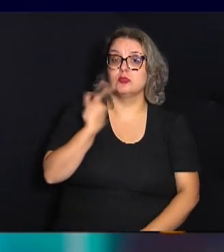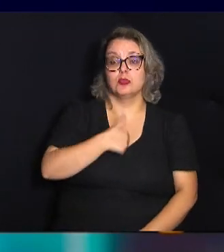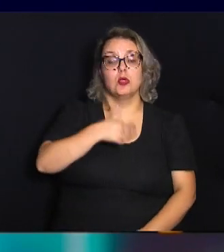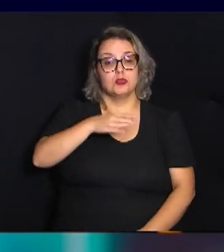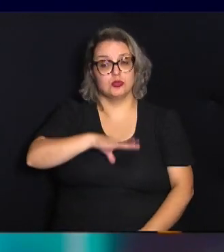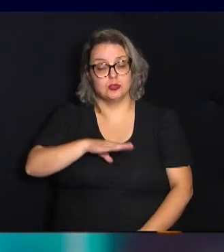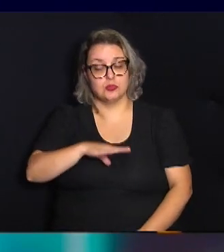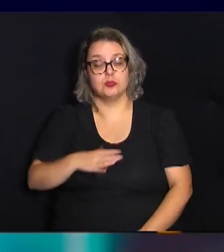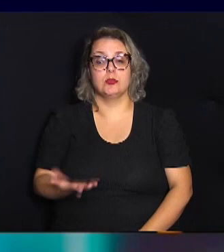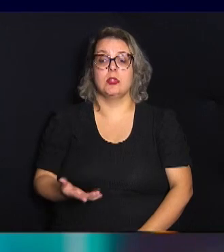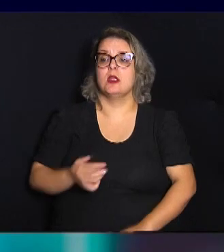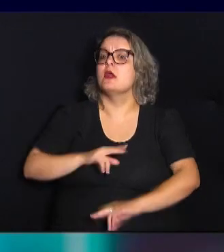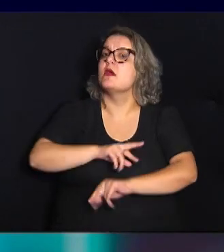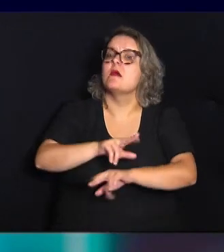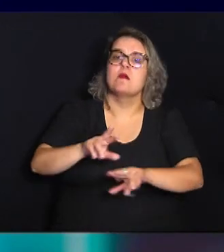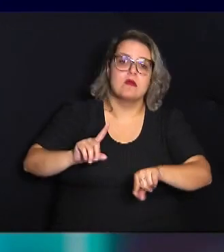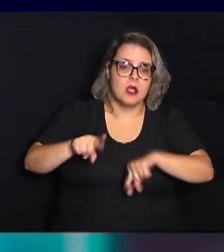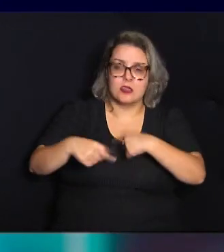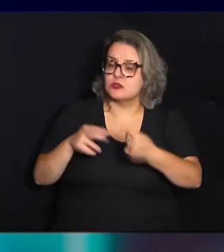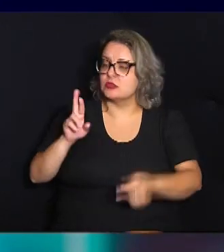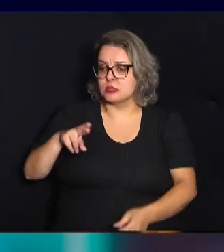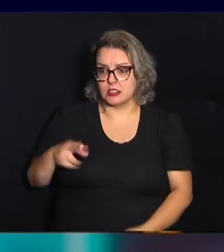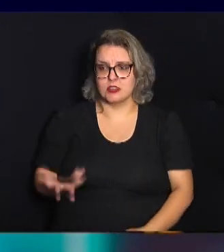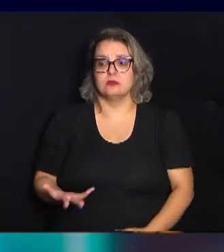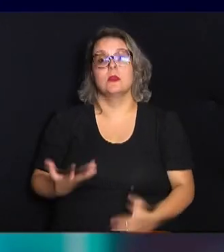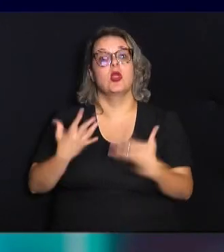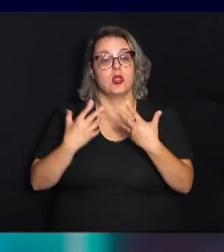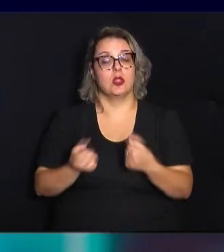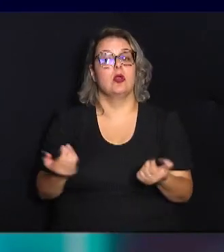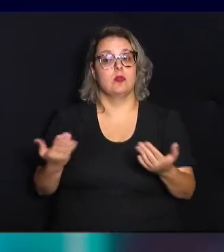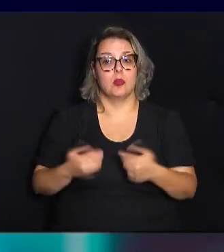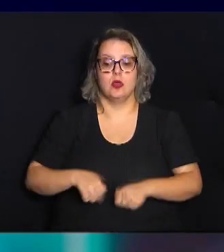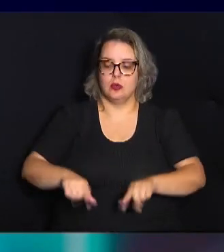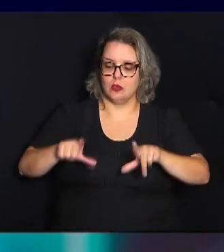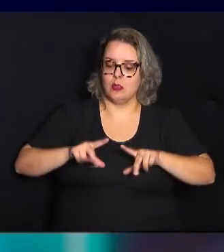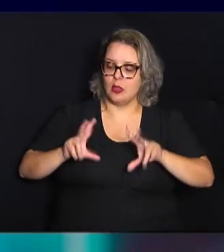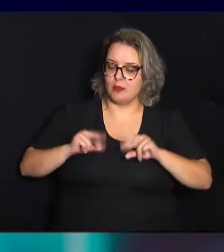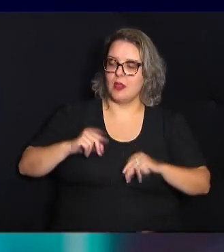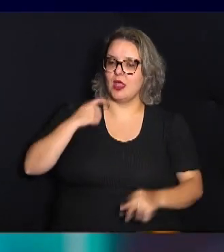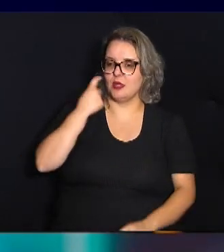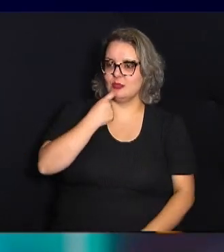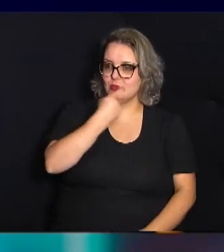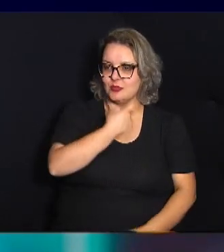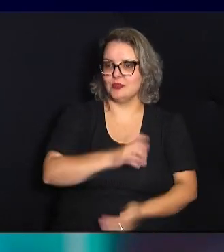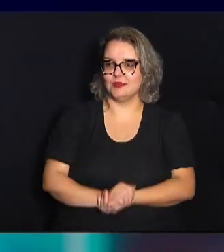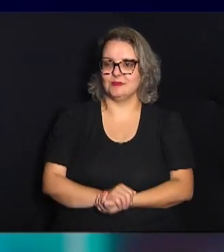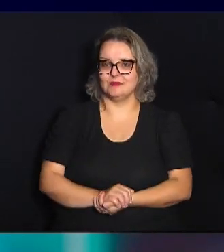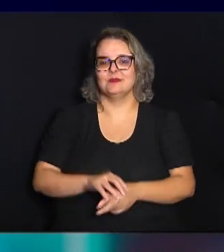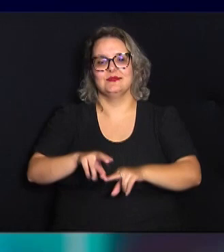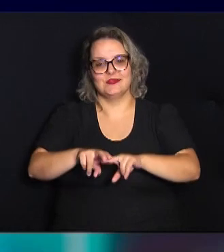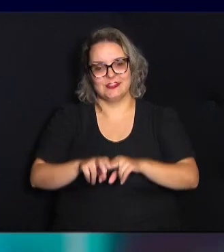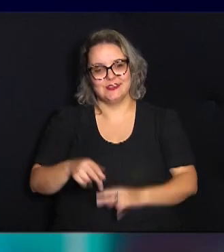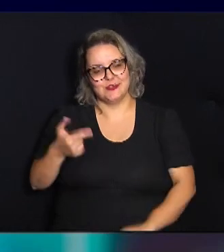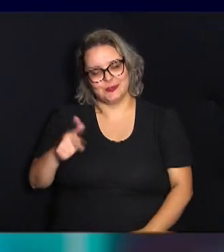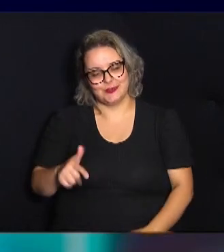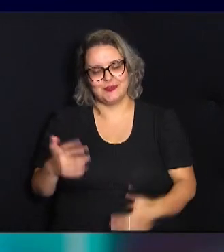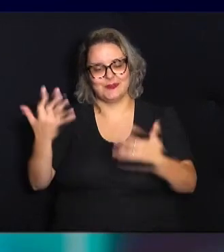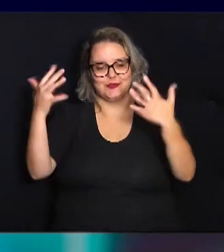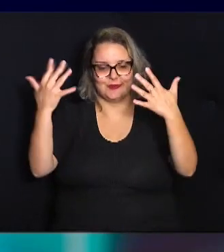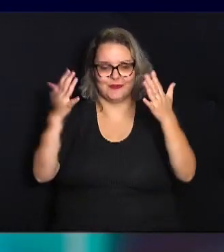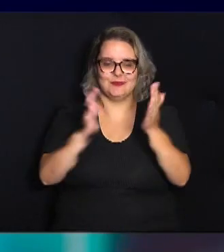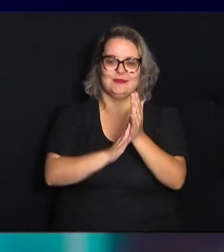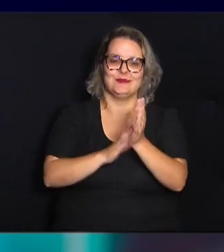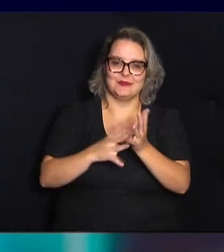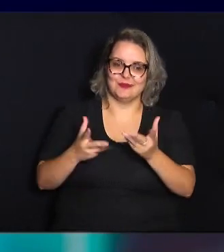por essas e tantas outras razões recebem hoje o diploma de mérito odontológico. Portanto, mais uma vez, uma salva de palmas a